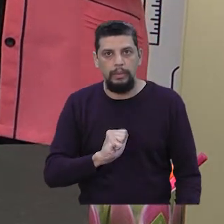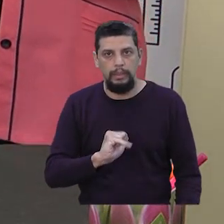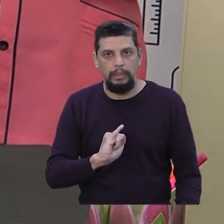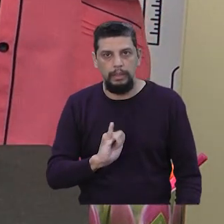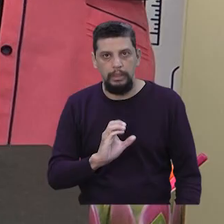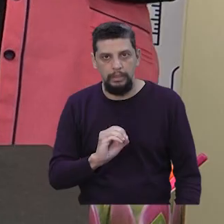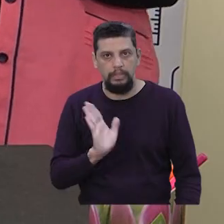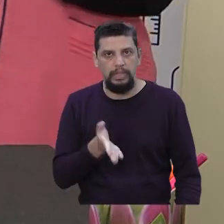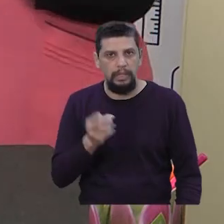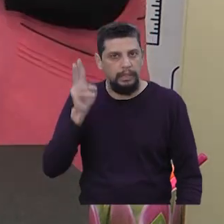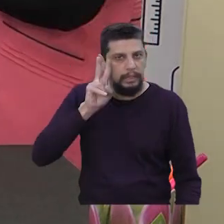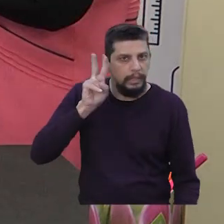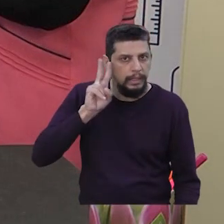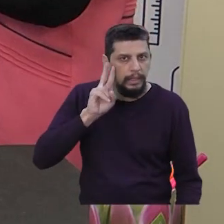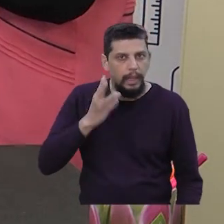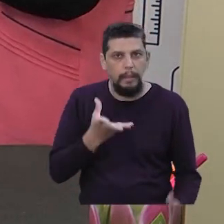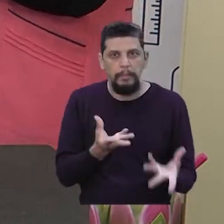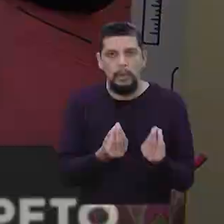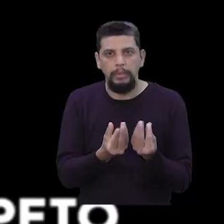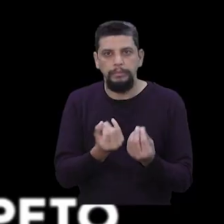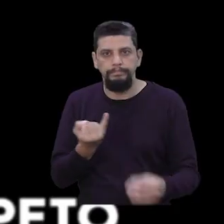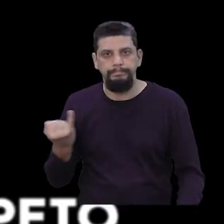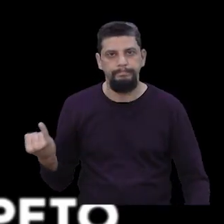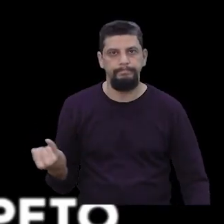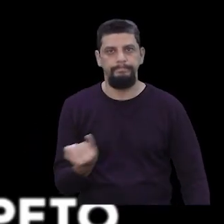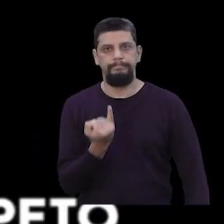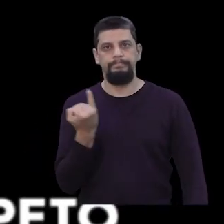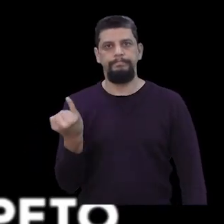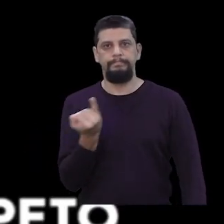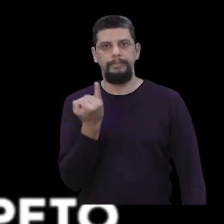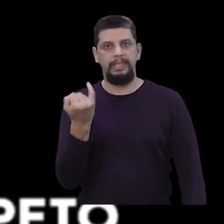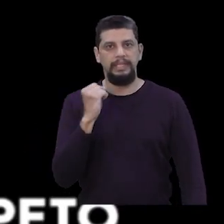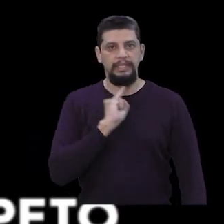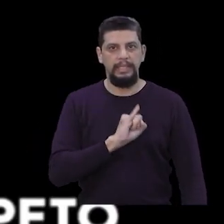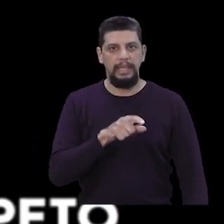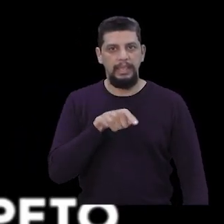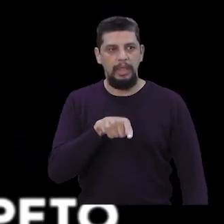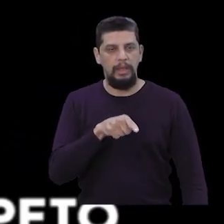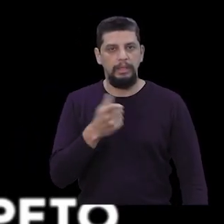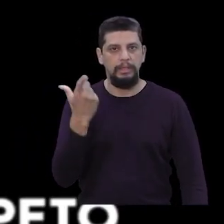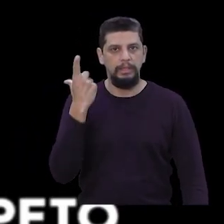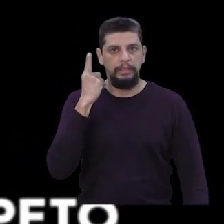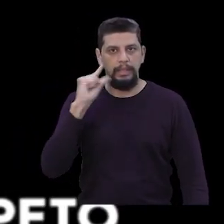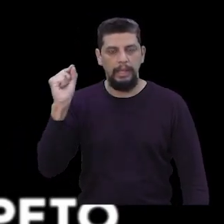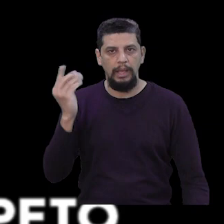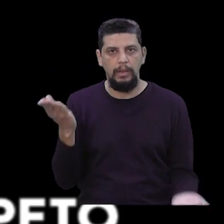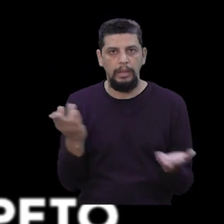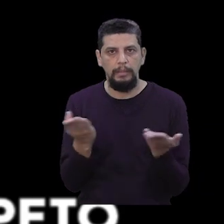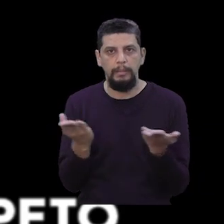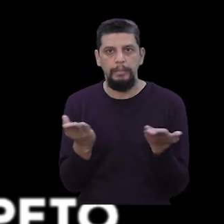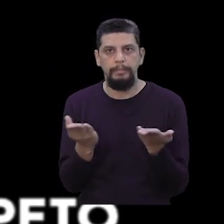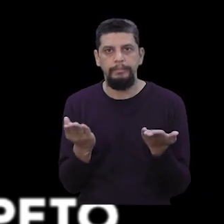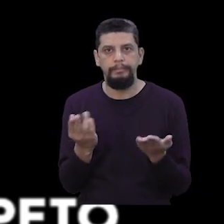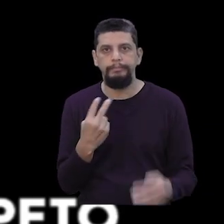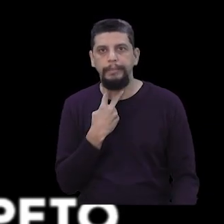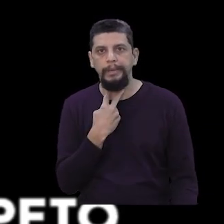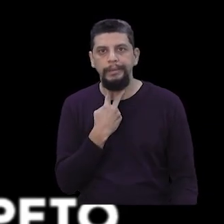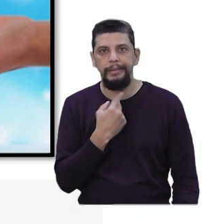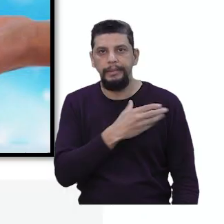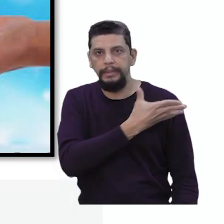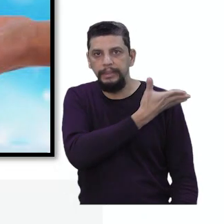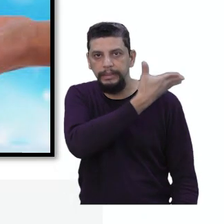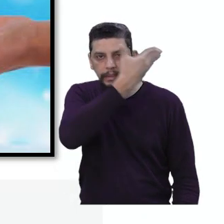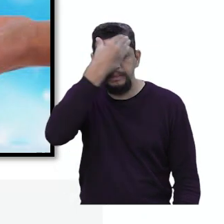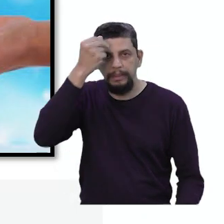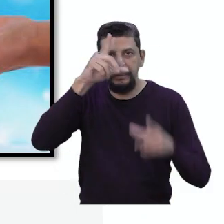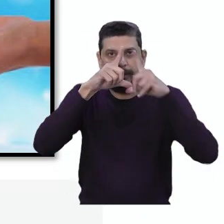está lembrando a gente ali que é muito importante que se nós fôssemos sair agora, nós não podemos esquecer da